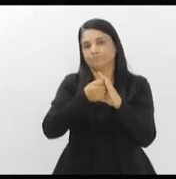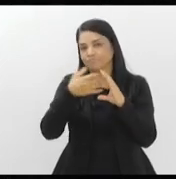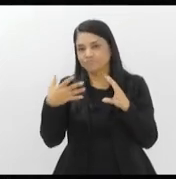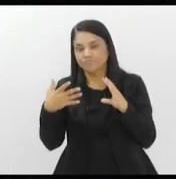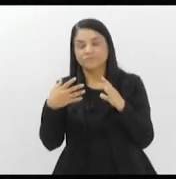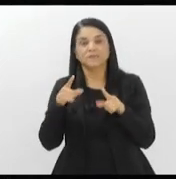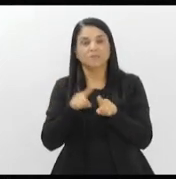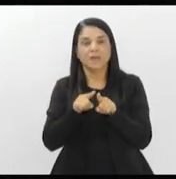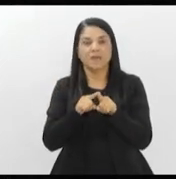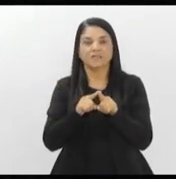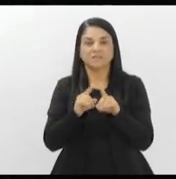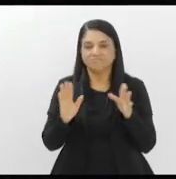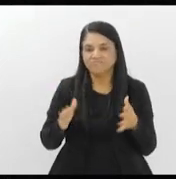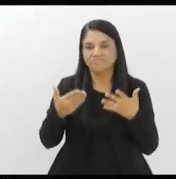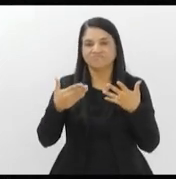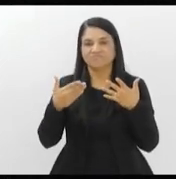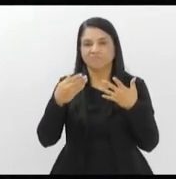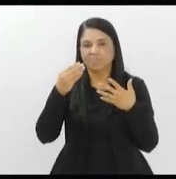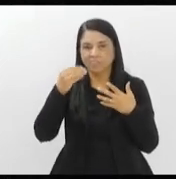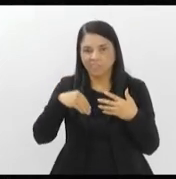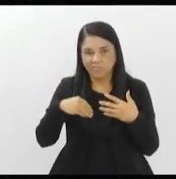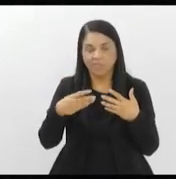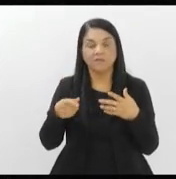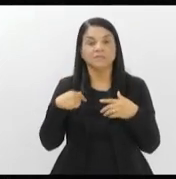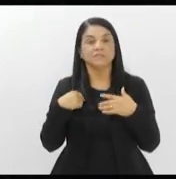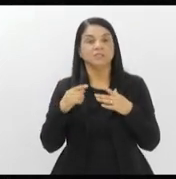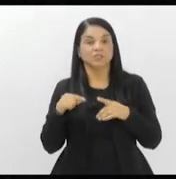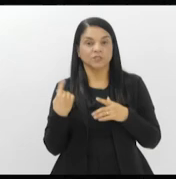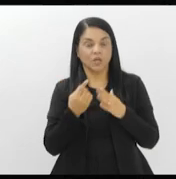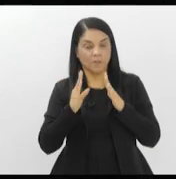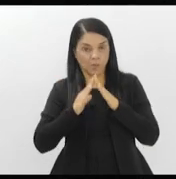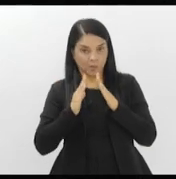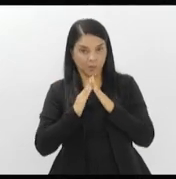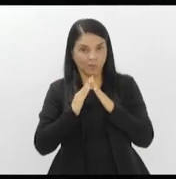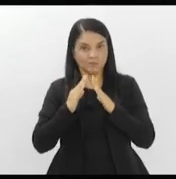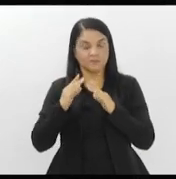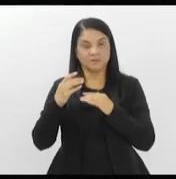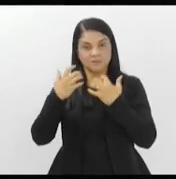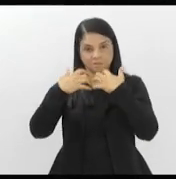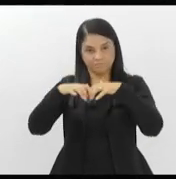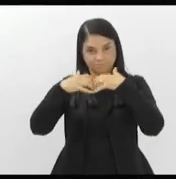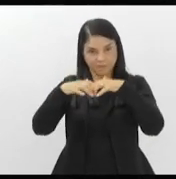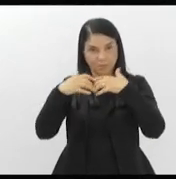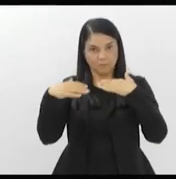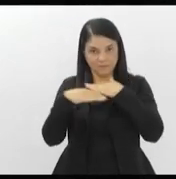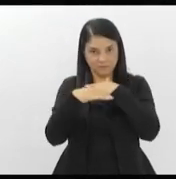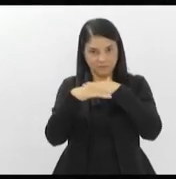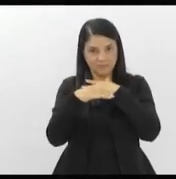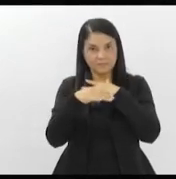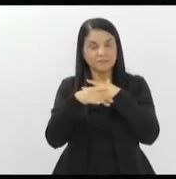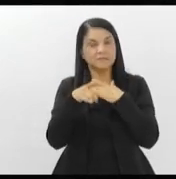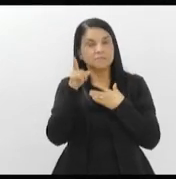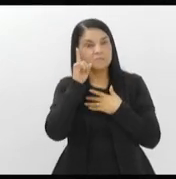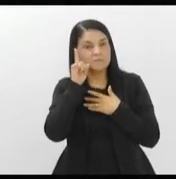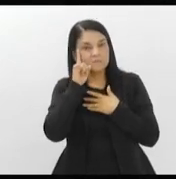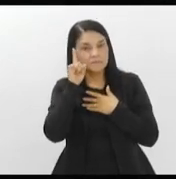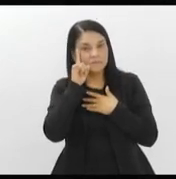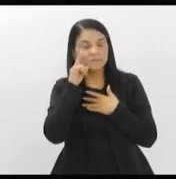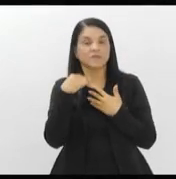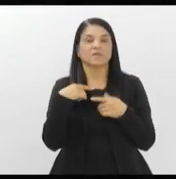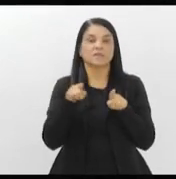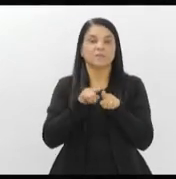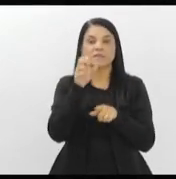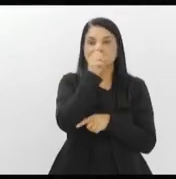autoestima. Nós, como moradores da cidade de Petrópolis, que acompanhamos o dia a dia, principalmente os finais de semana, a gente acaba